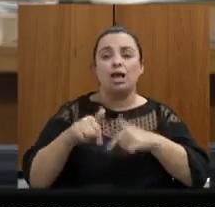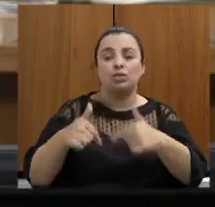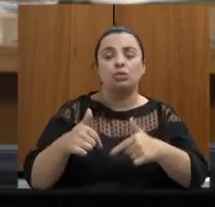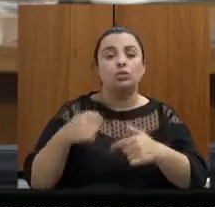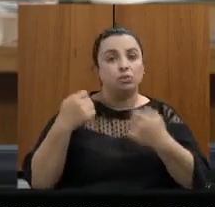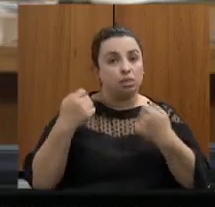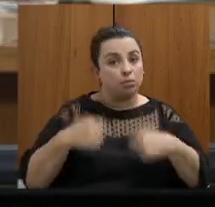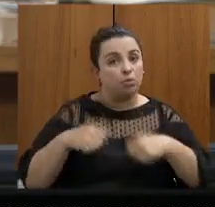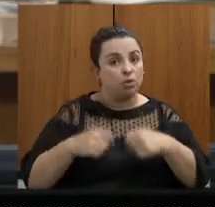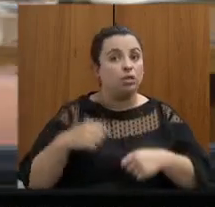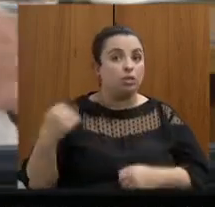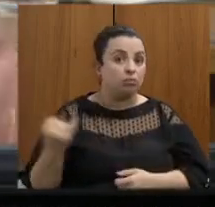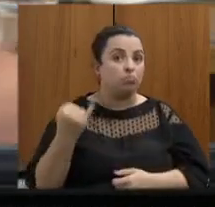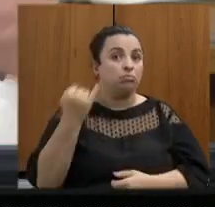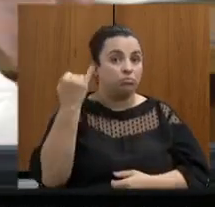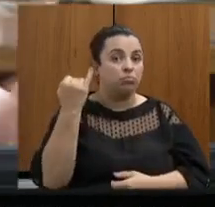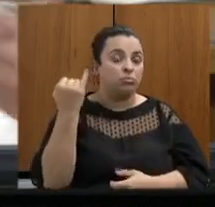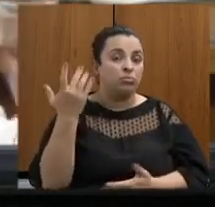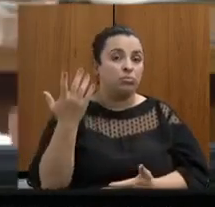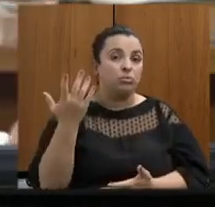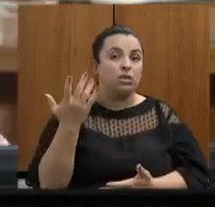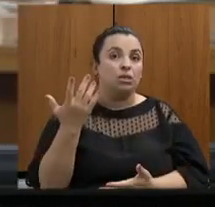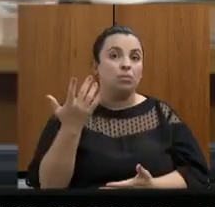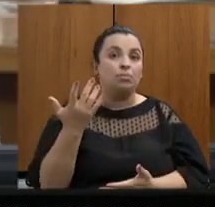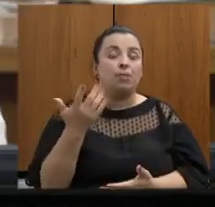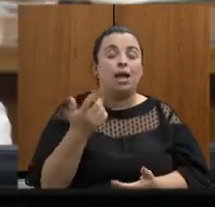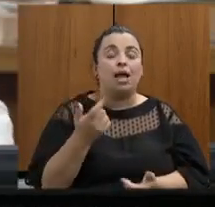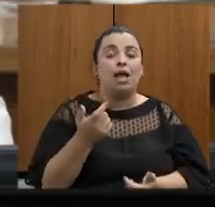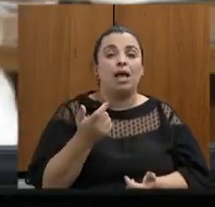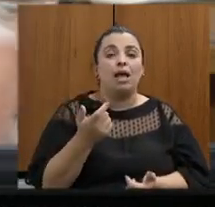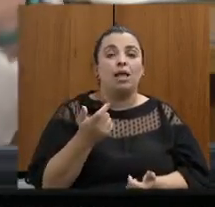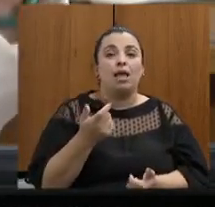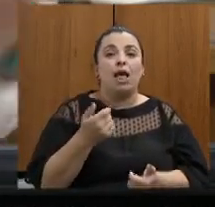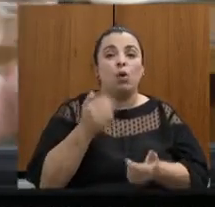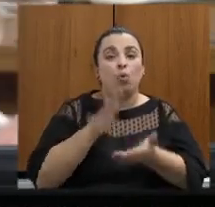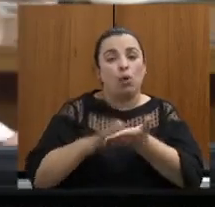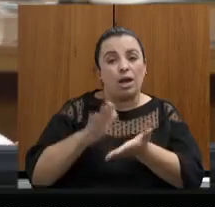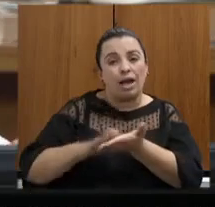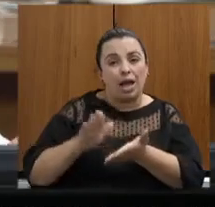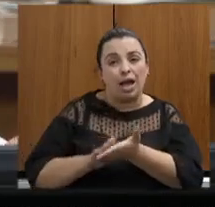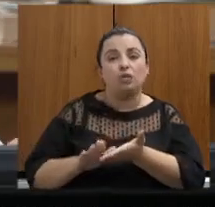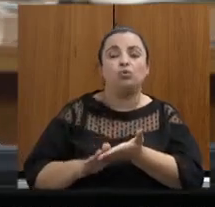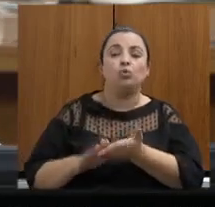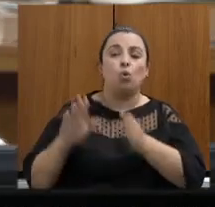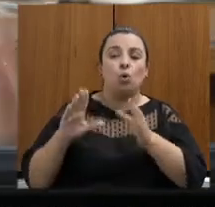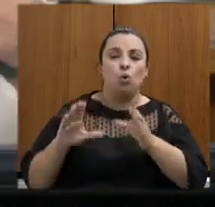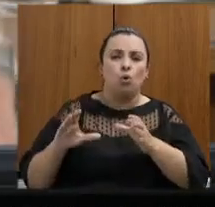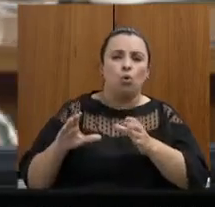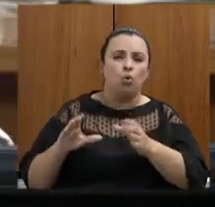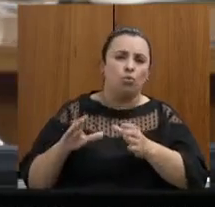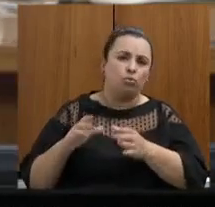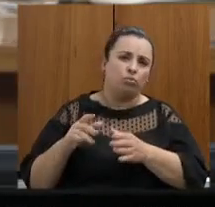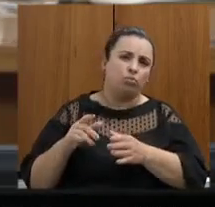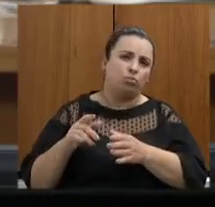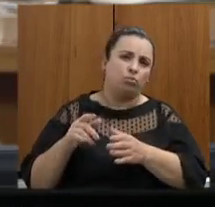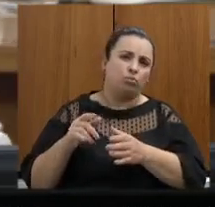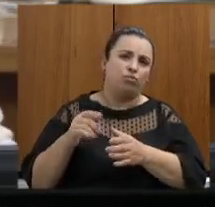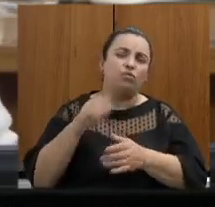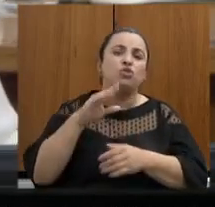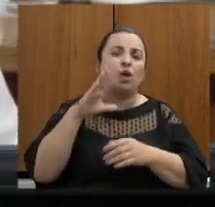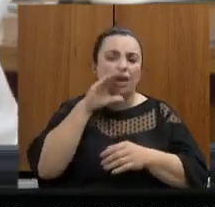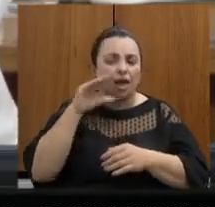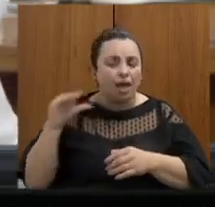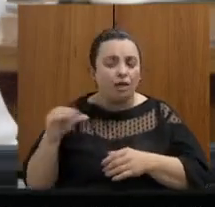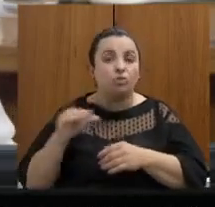necessárias medidas de contenção do crescimento da despesa de pessoal várias delas que Inclusive a gente está submetido a